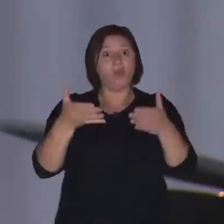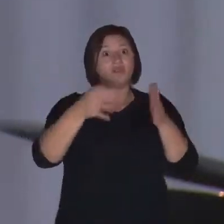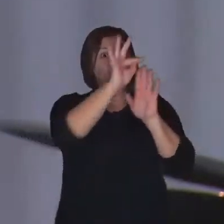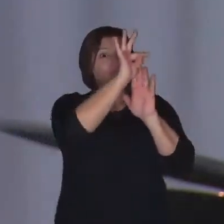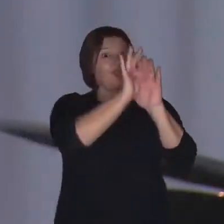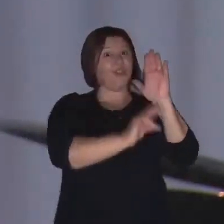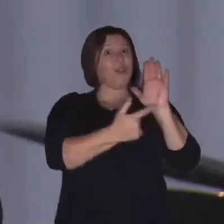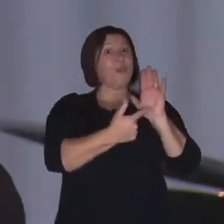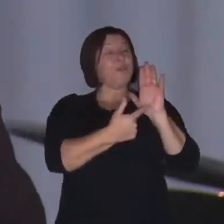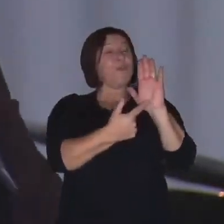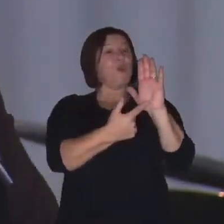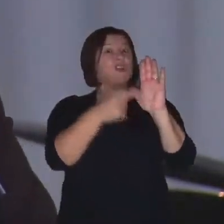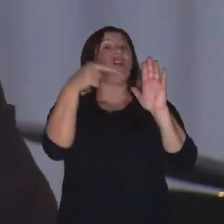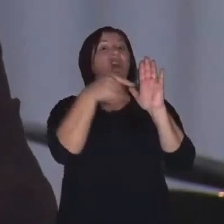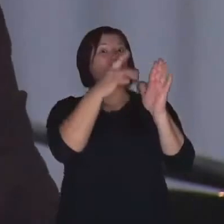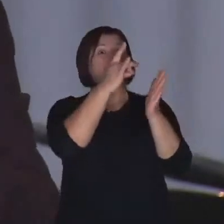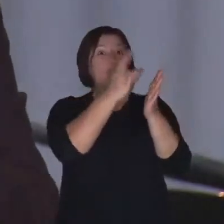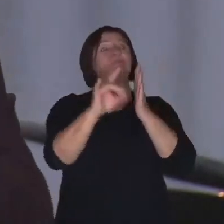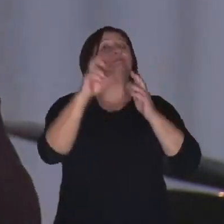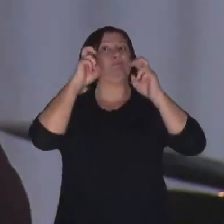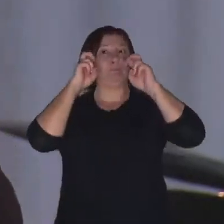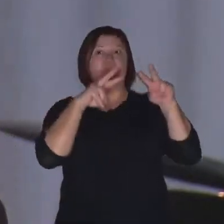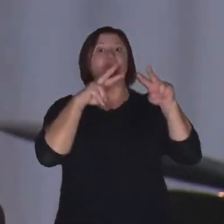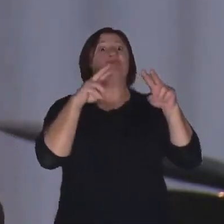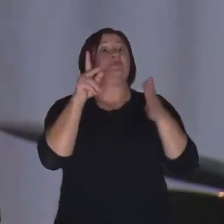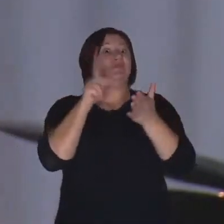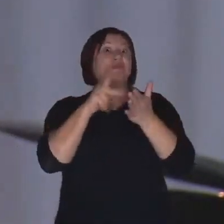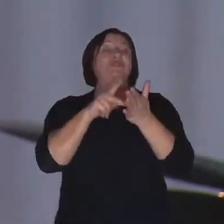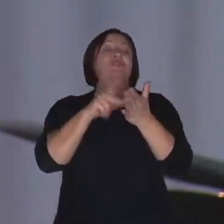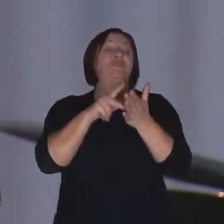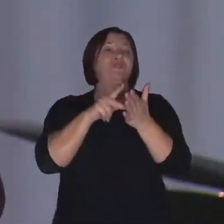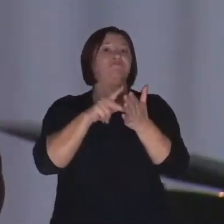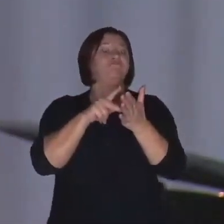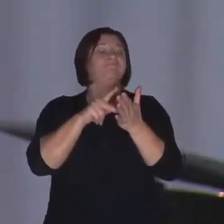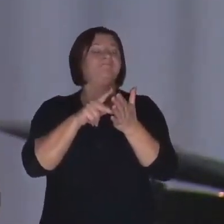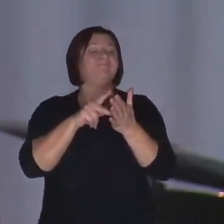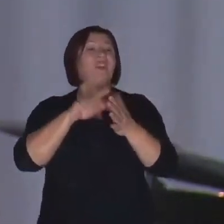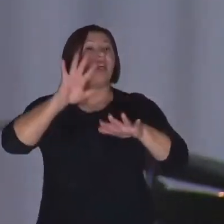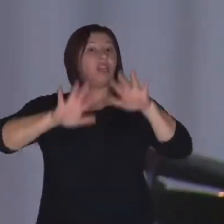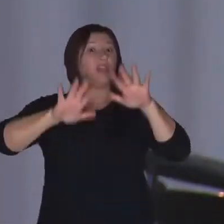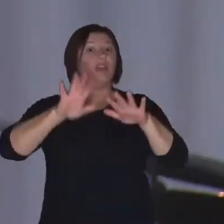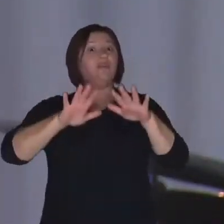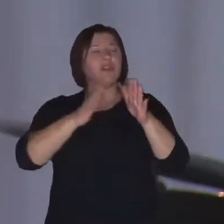É bem provável que entre a chegada deles e a deportação, Abacuque tenha